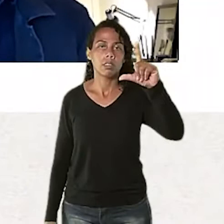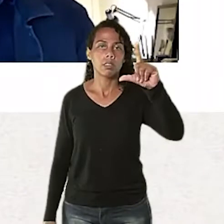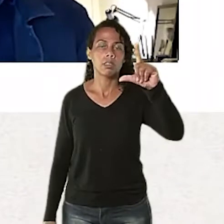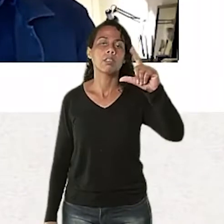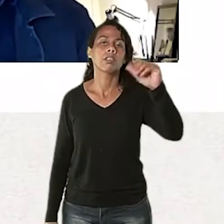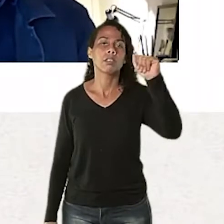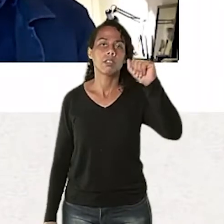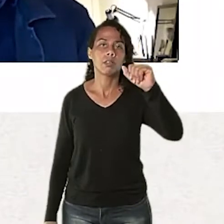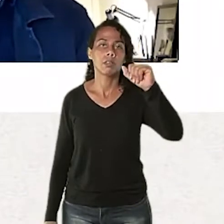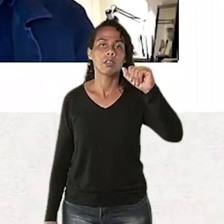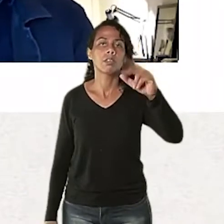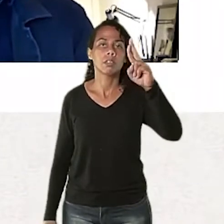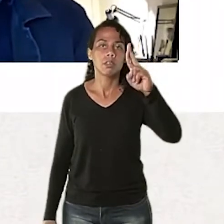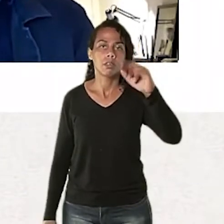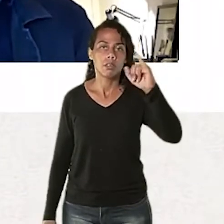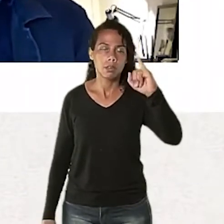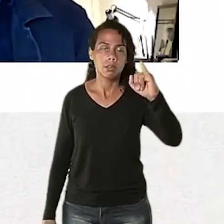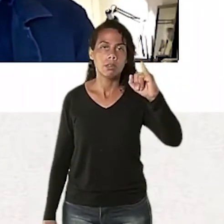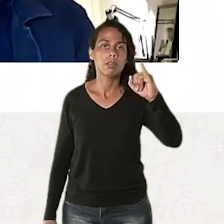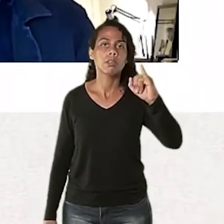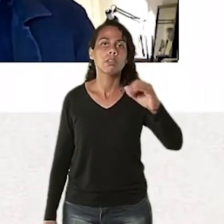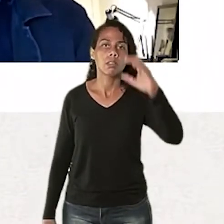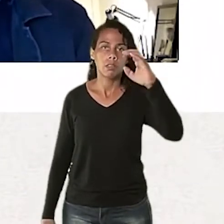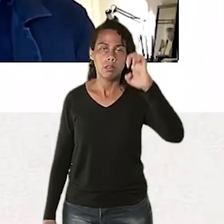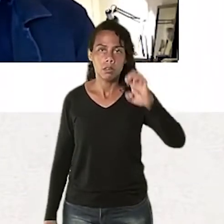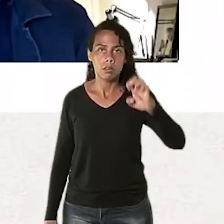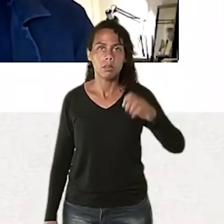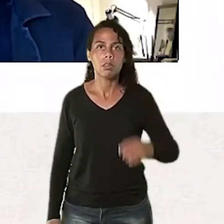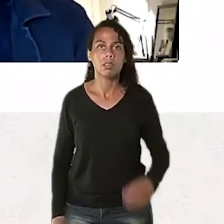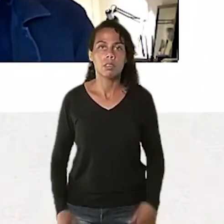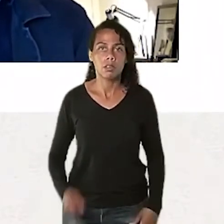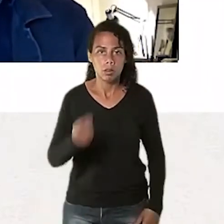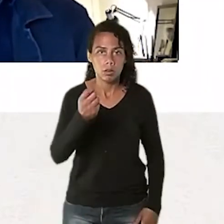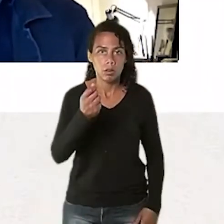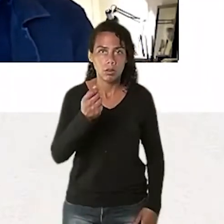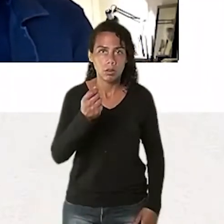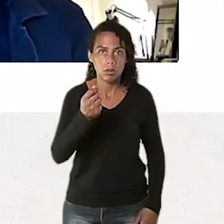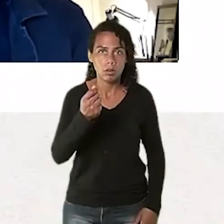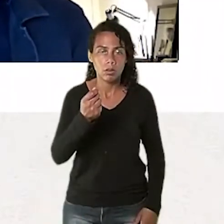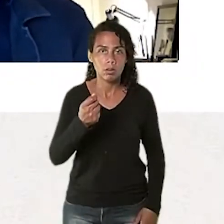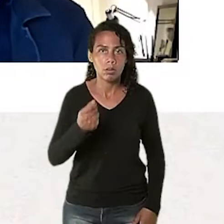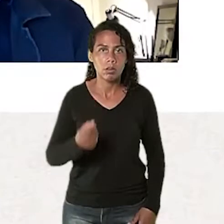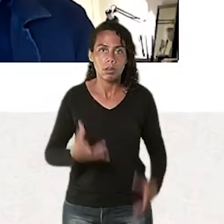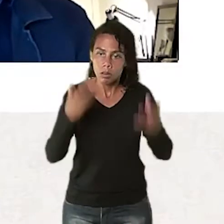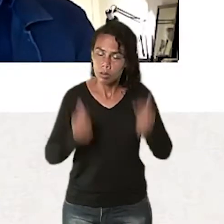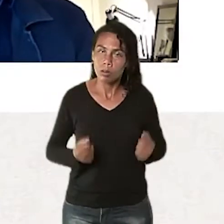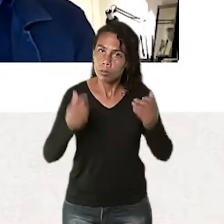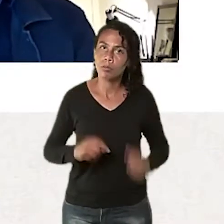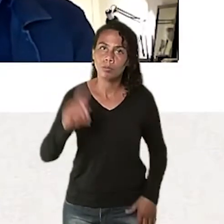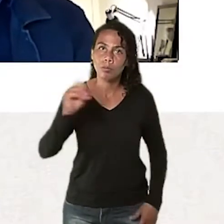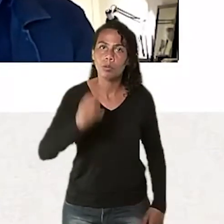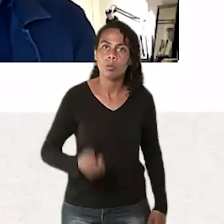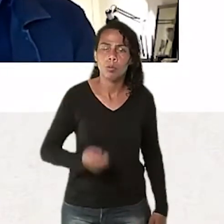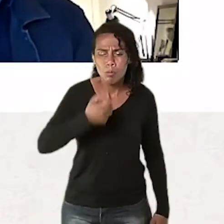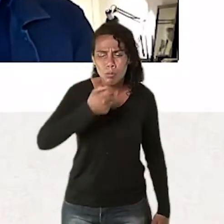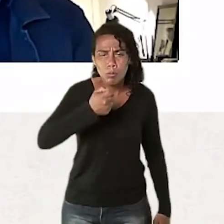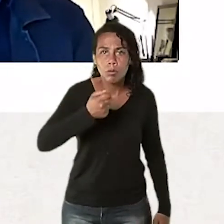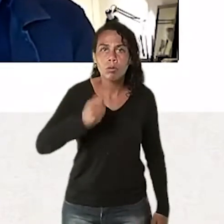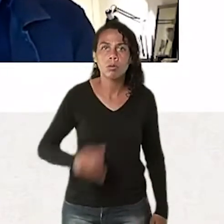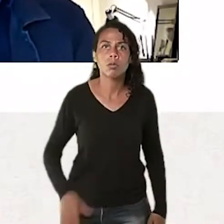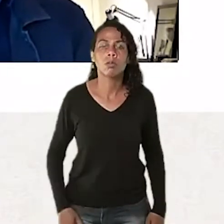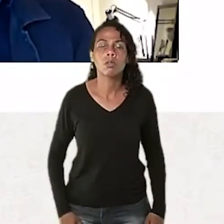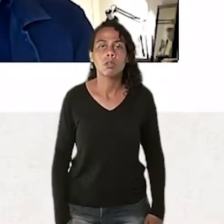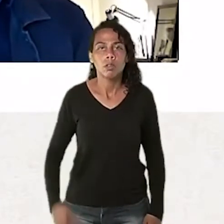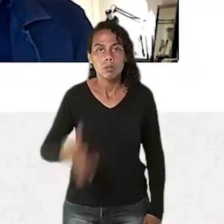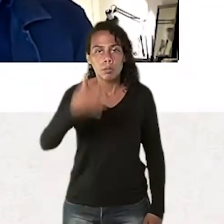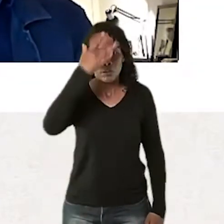Tinha os empregos lá, mas isso era uma fonte de renda. Eles não dessa grana. O Nelson precisava escrever as crônicas dele para pagar o aluguel dele lá e comer